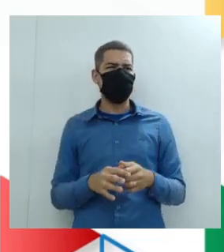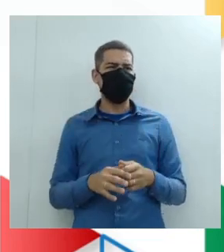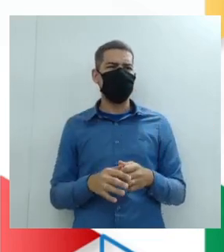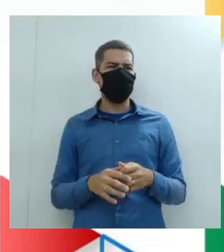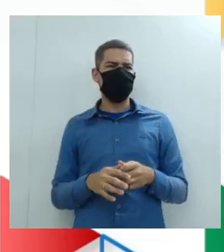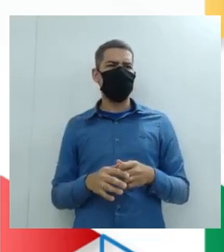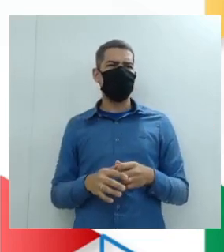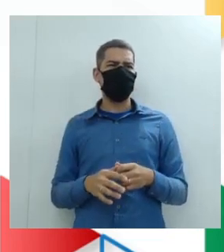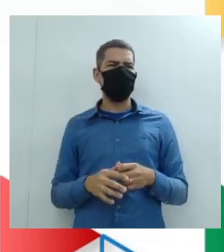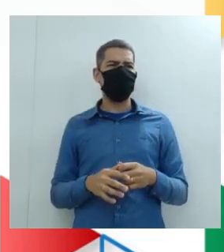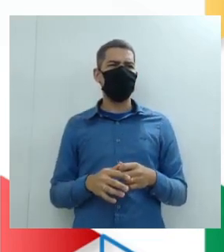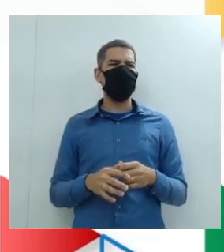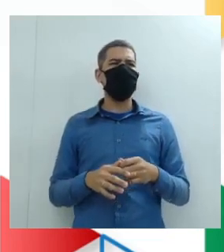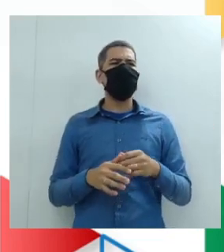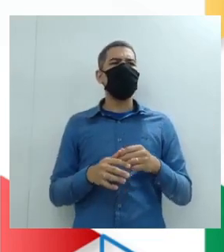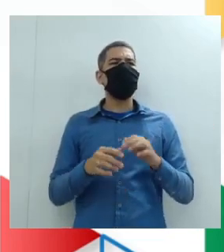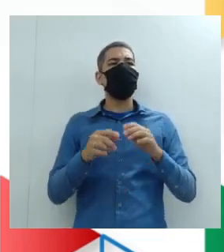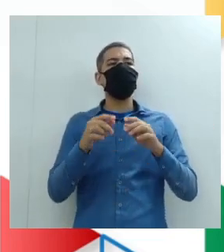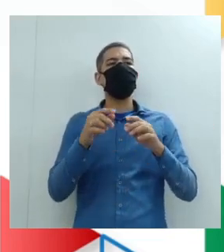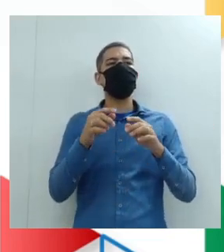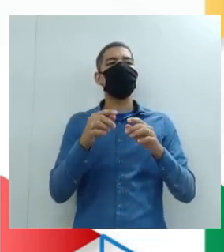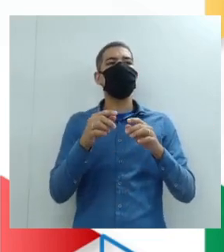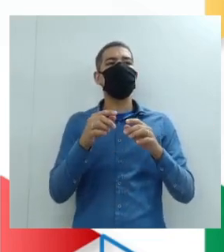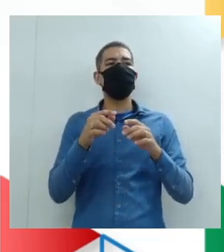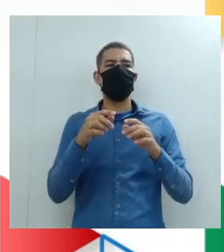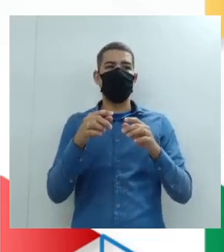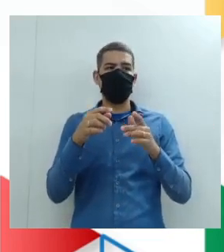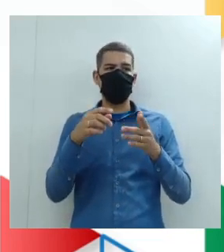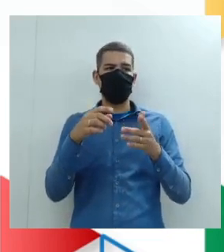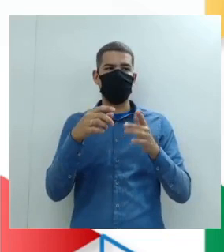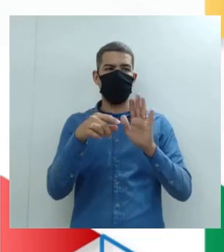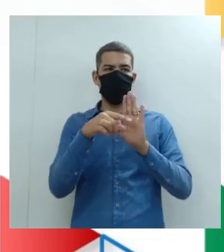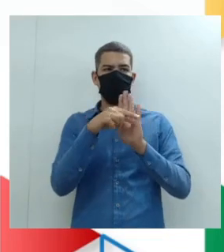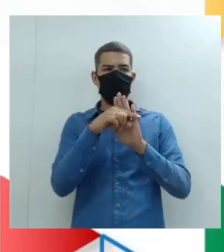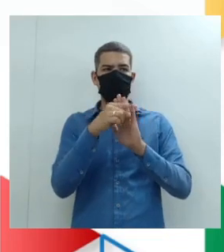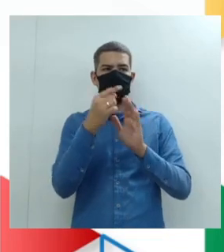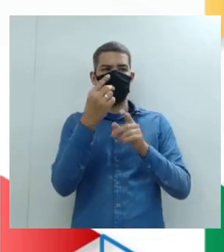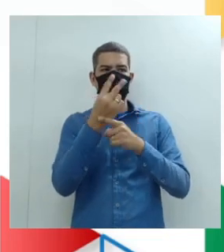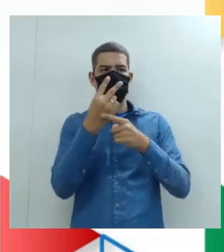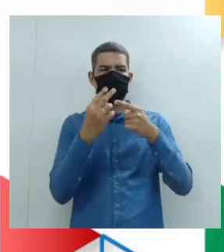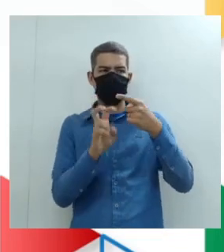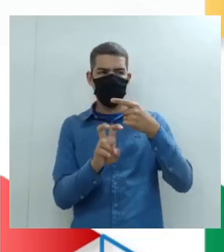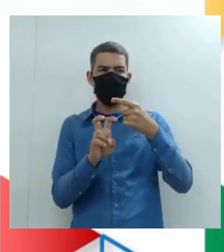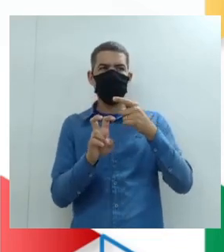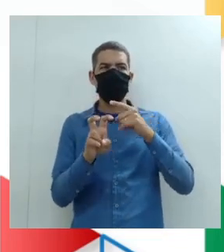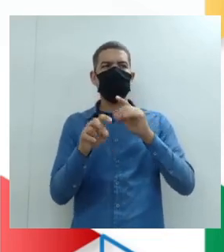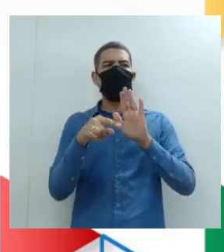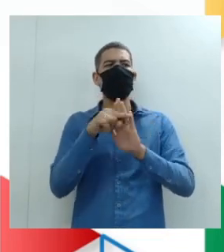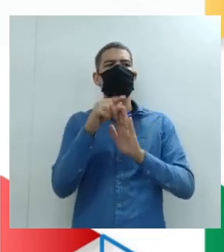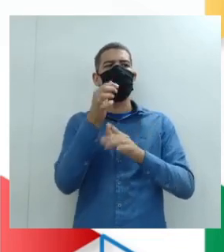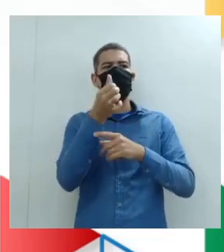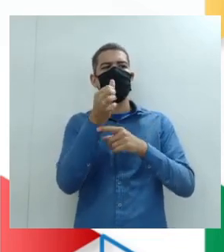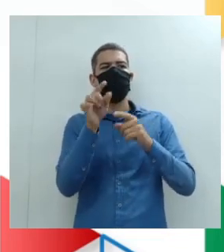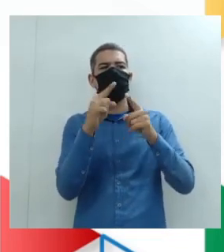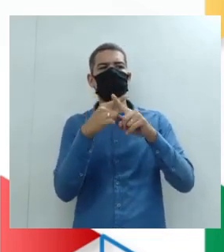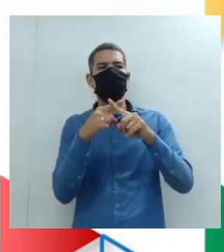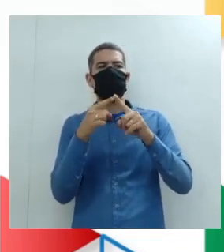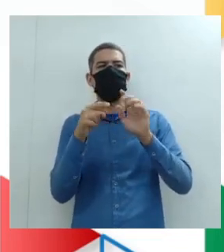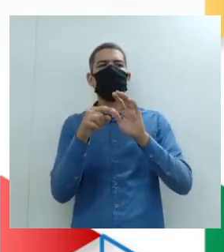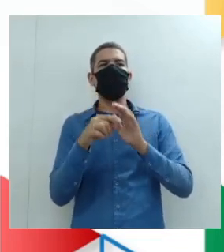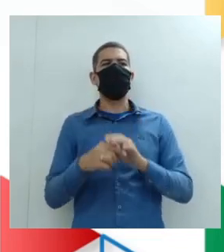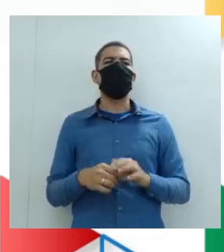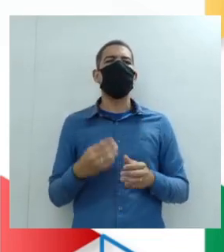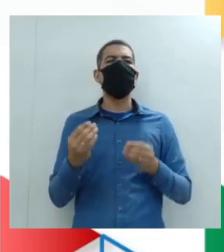5 vezes menos 1 sobre 1. Ok? E agora, faz a continha, ó. 2